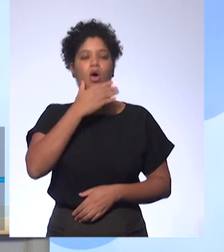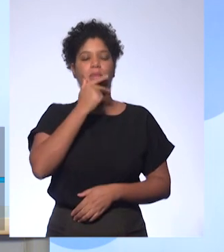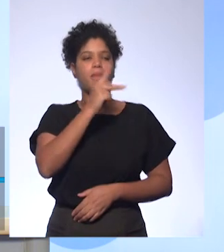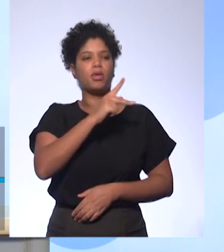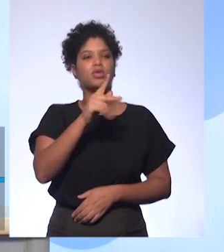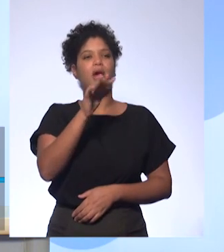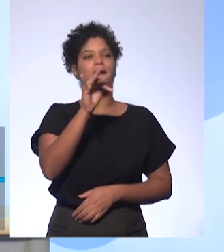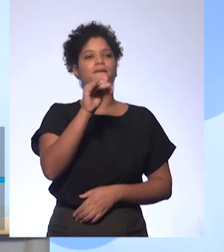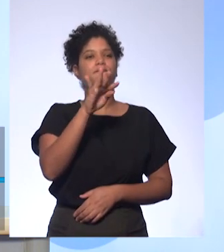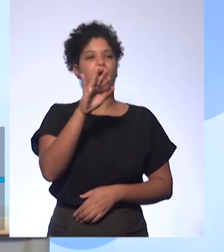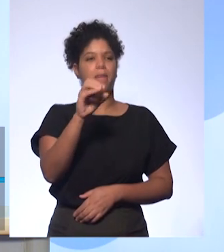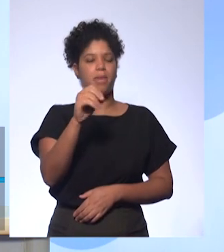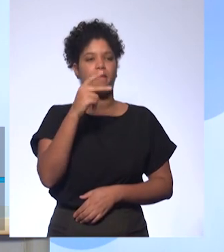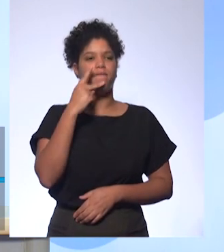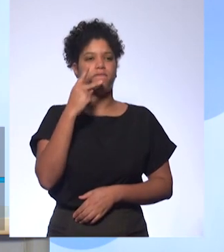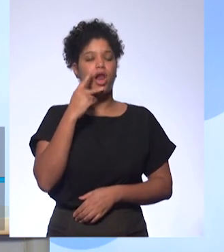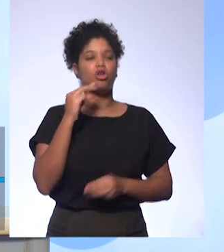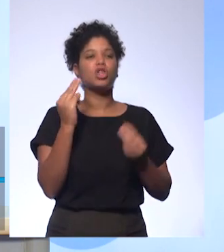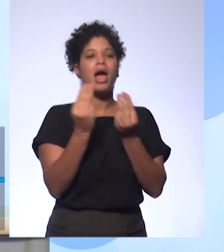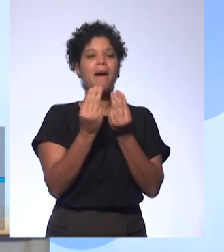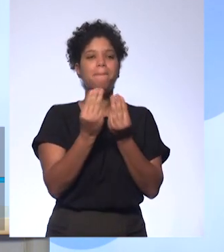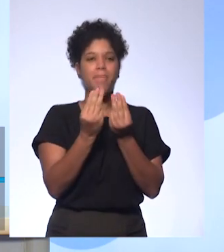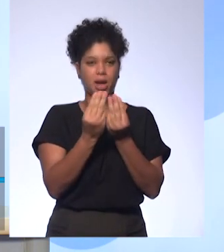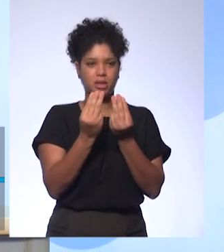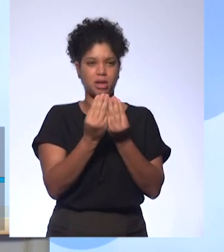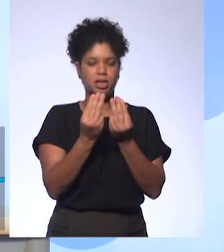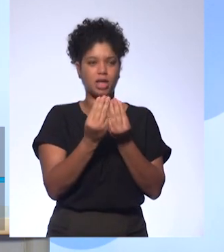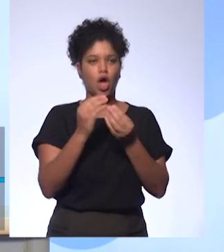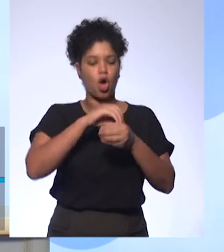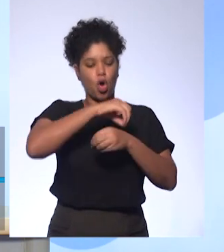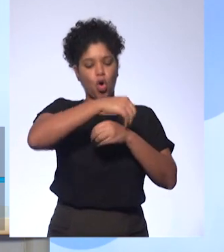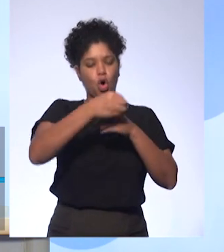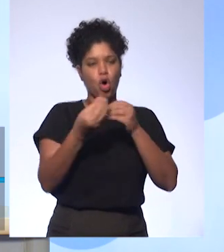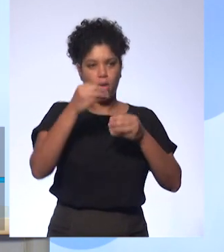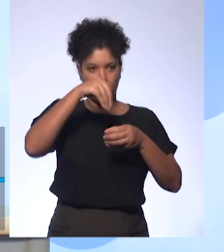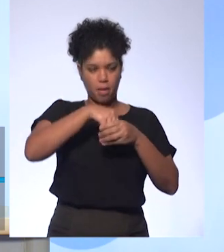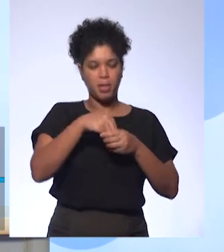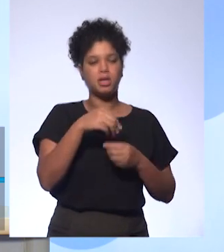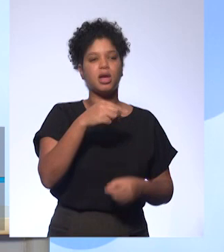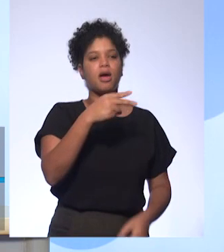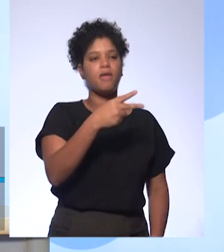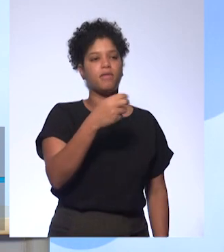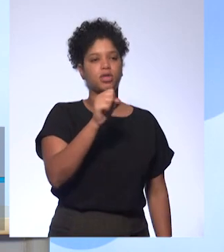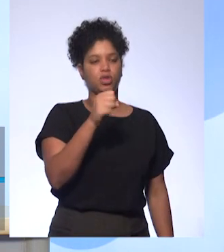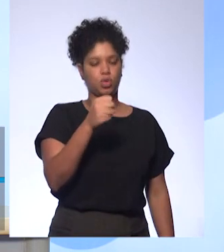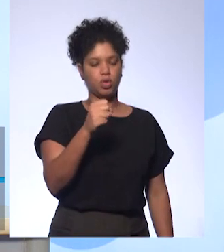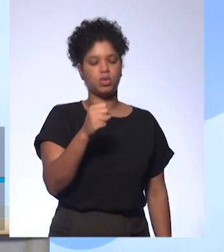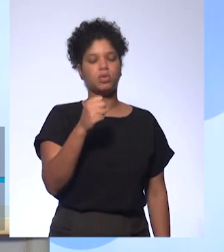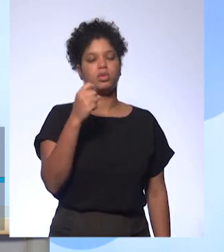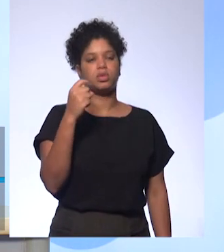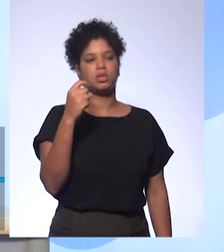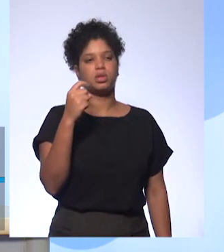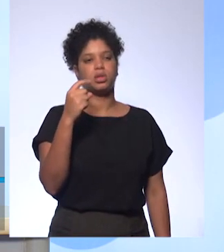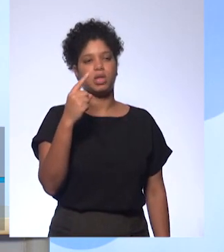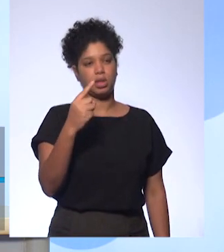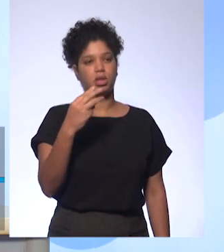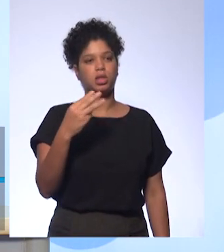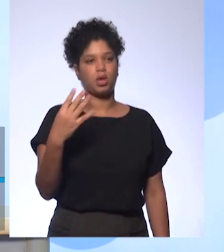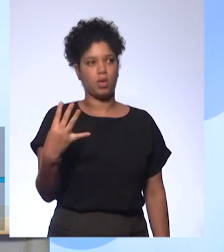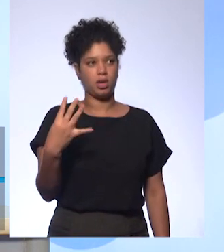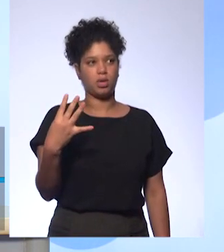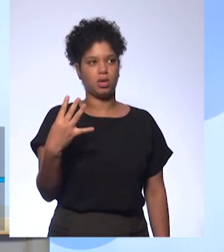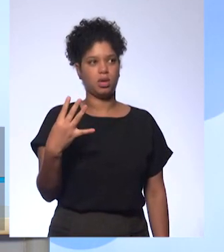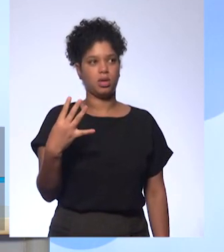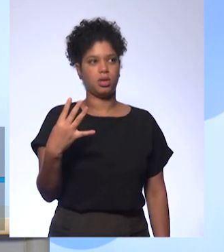que colocou que as massas das partículas é 28, 6, 34. E teve aqui,